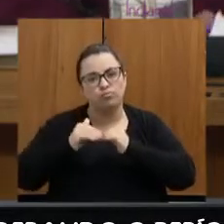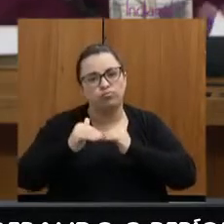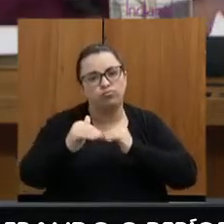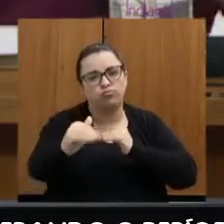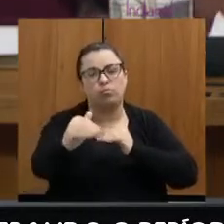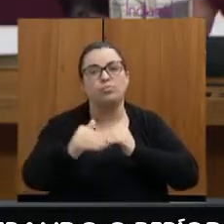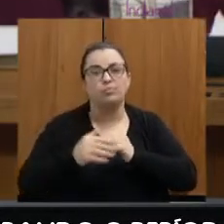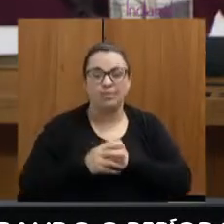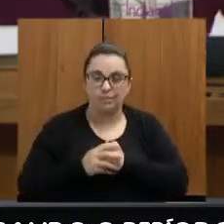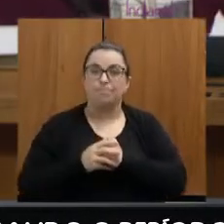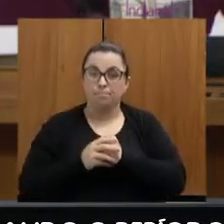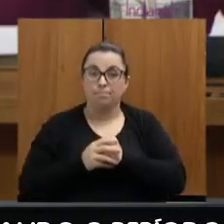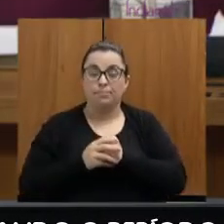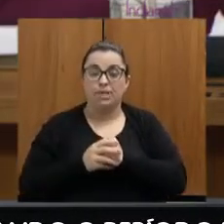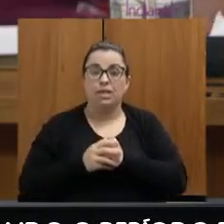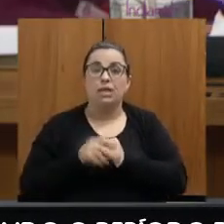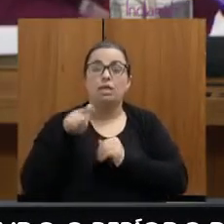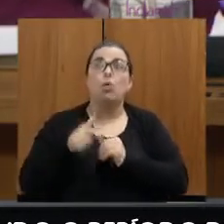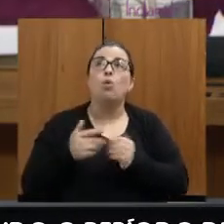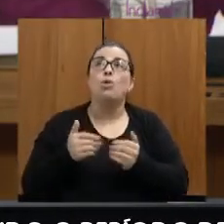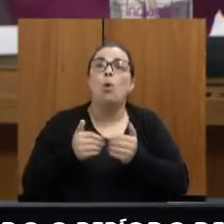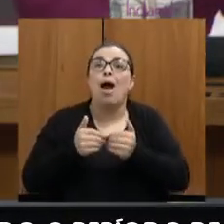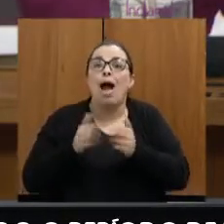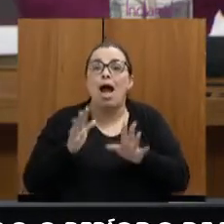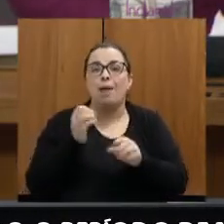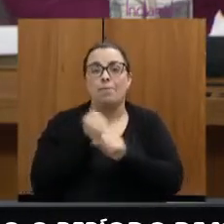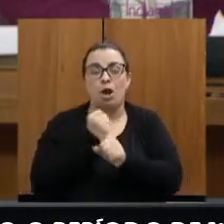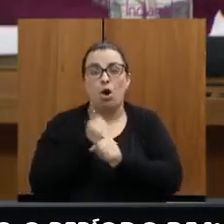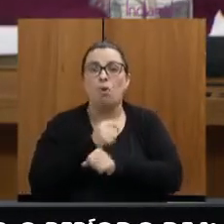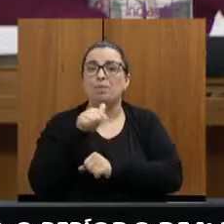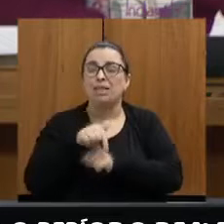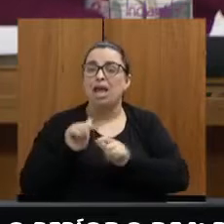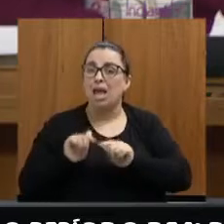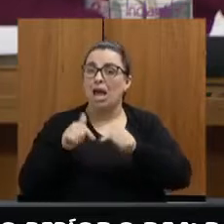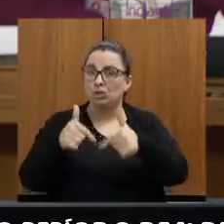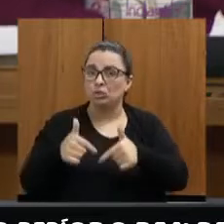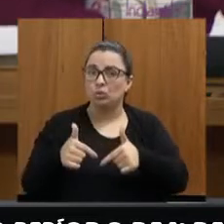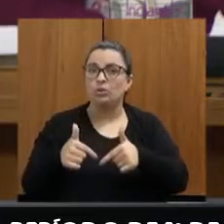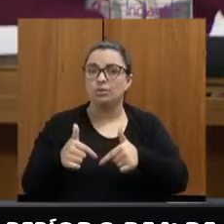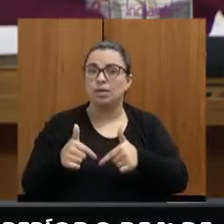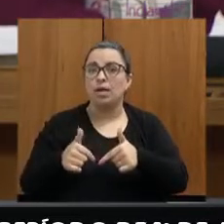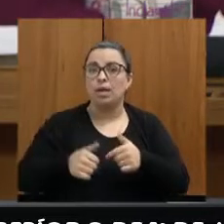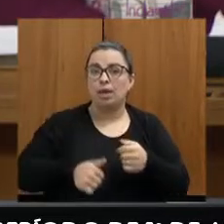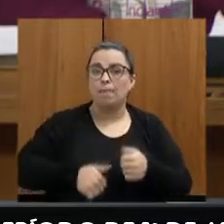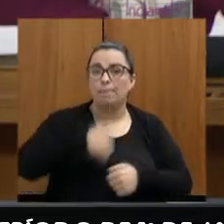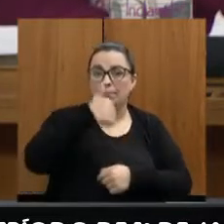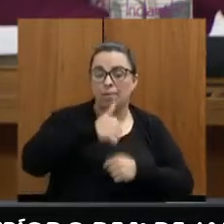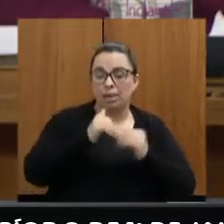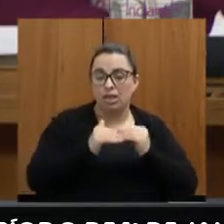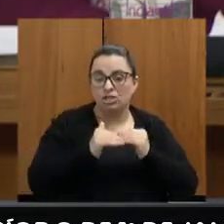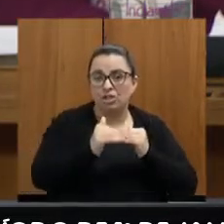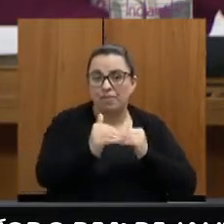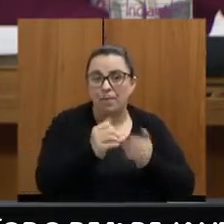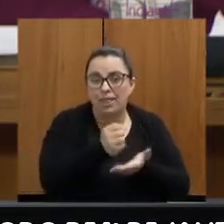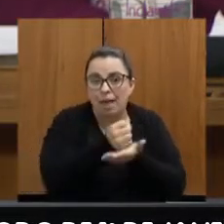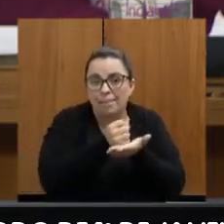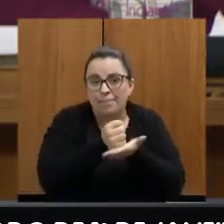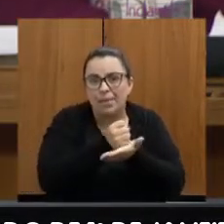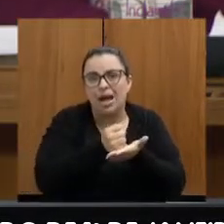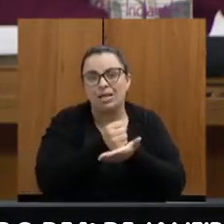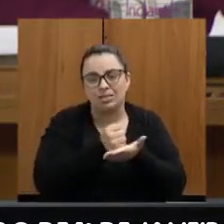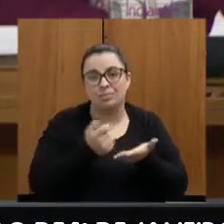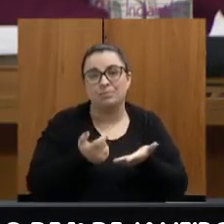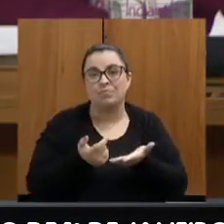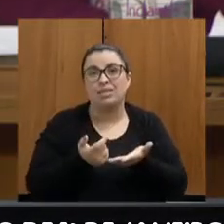ordem de início o pagamento ele você tem ações que são ações de nivelamento da base com a gente chama